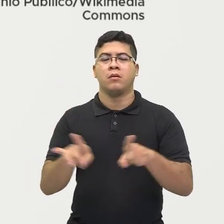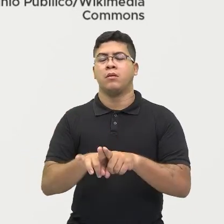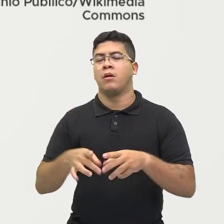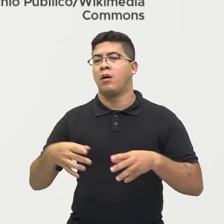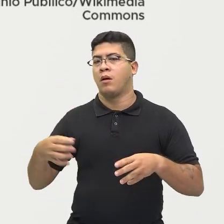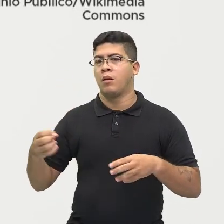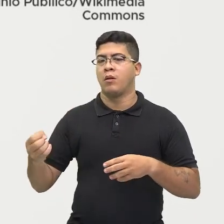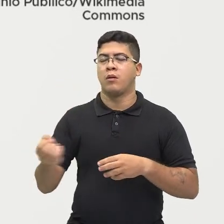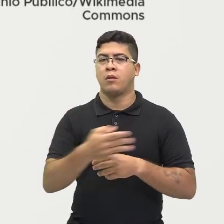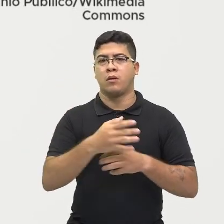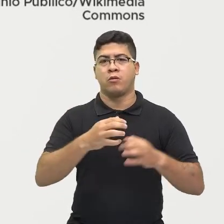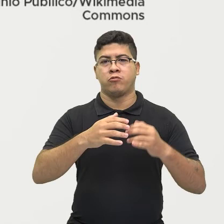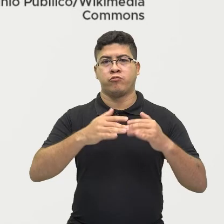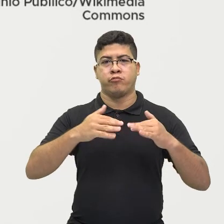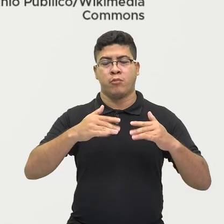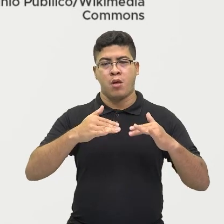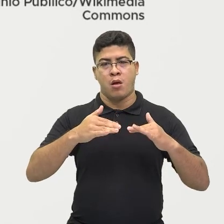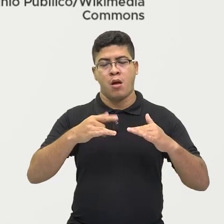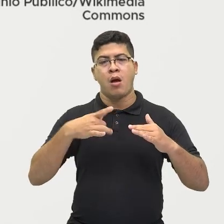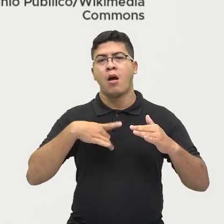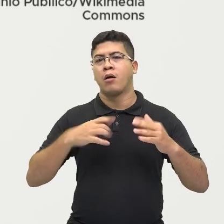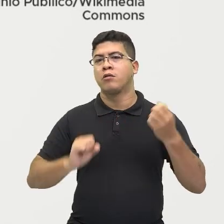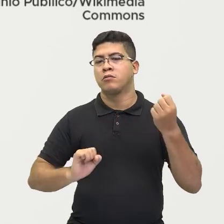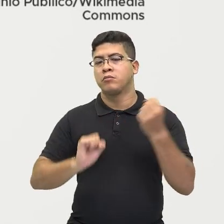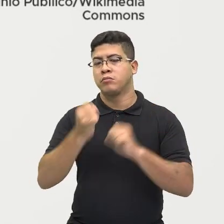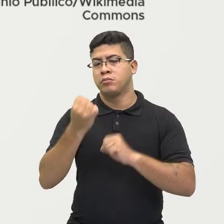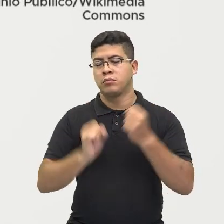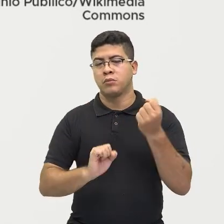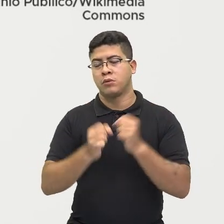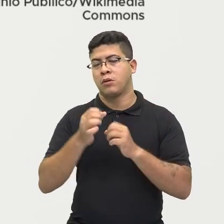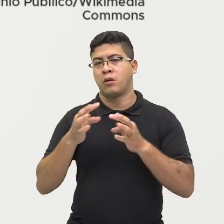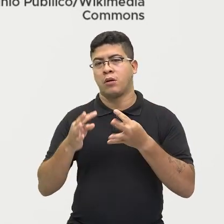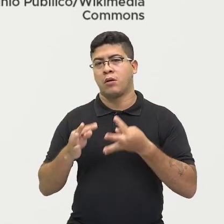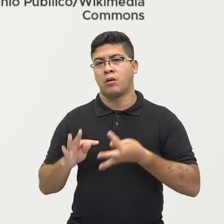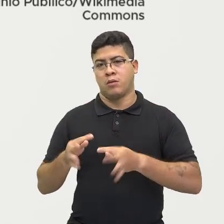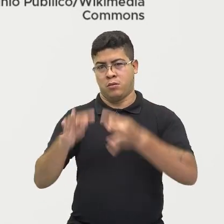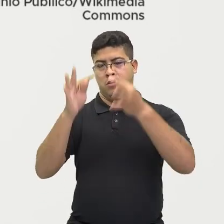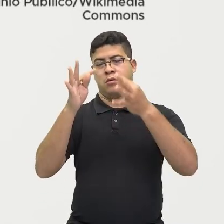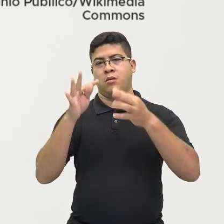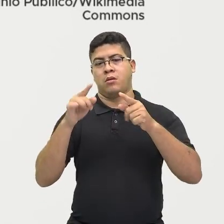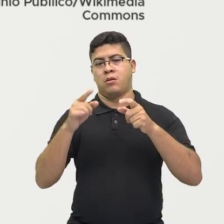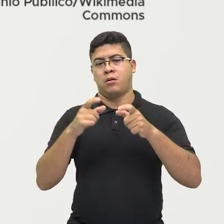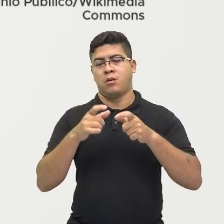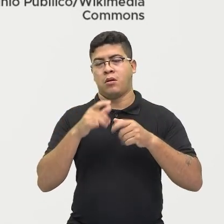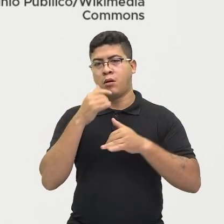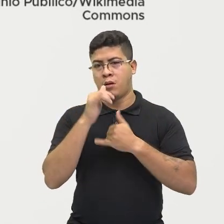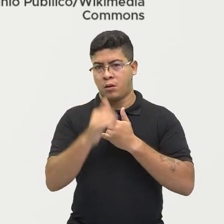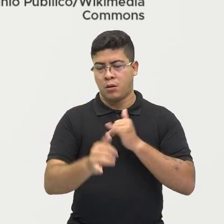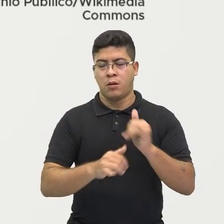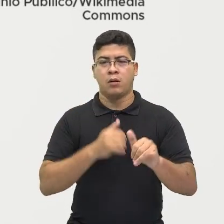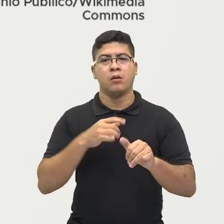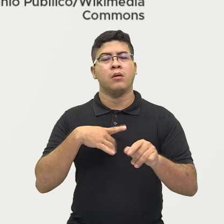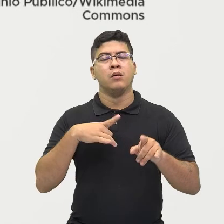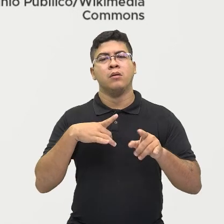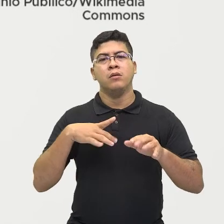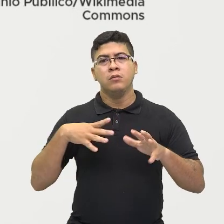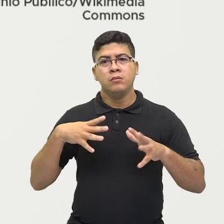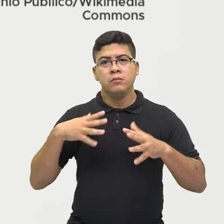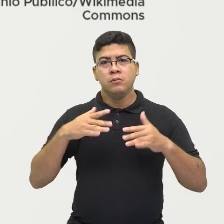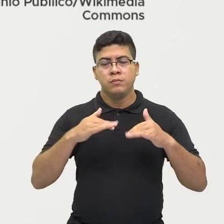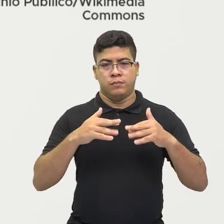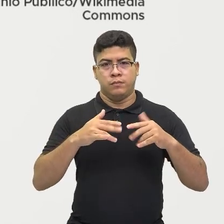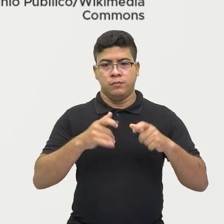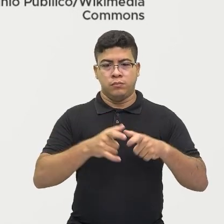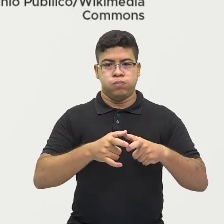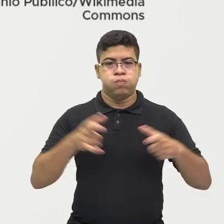cidades, as máquinas, a tecnologia, a eletricidade, as grandes metrópoles,